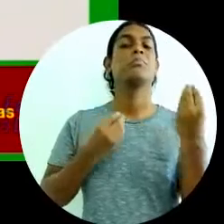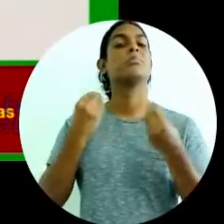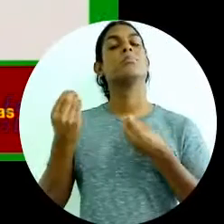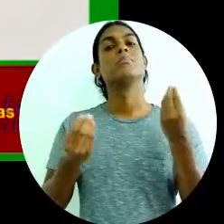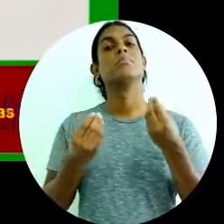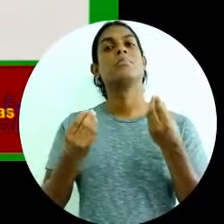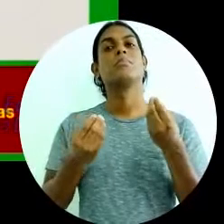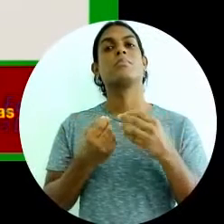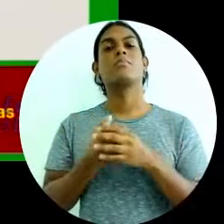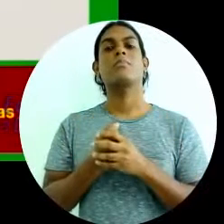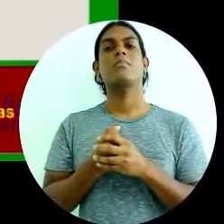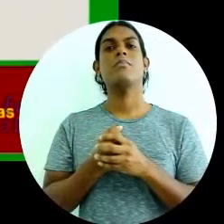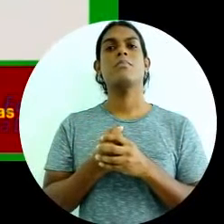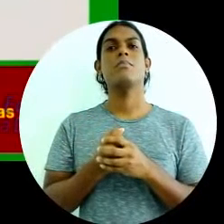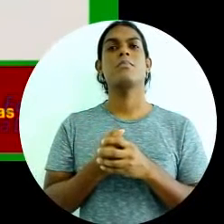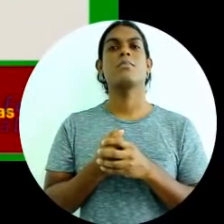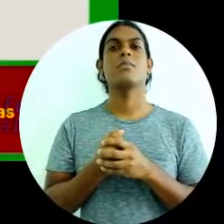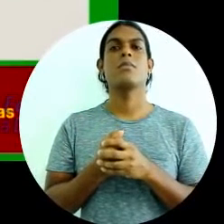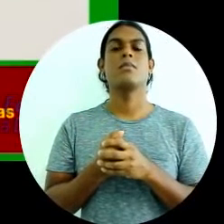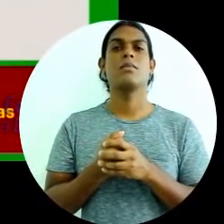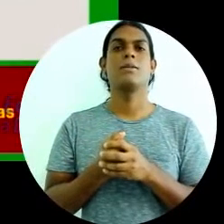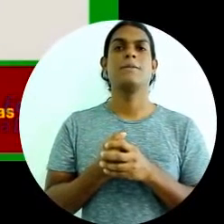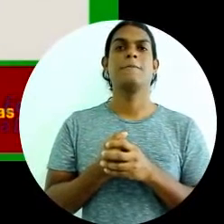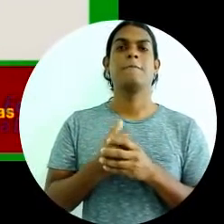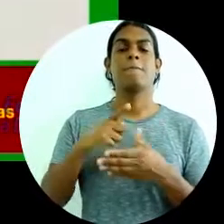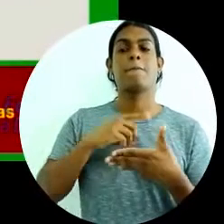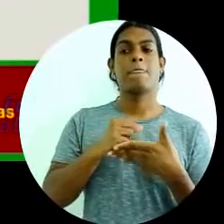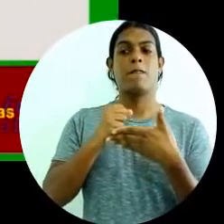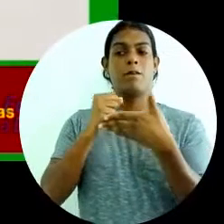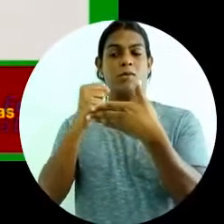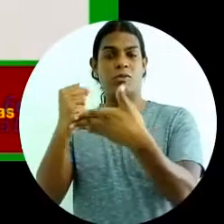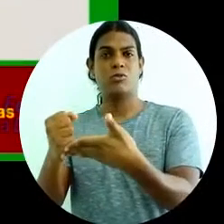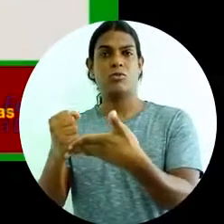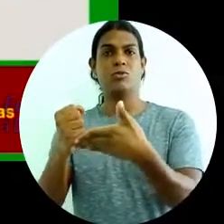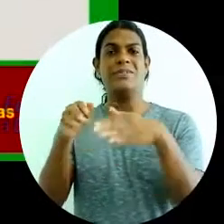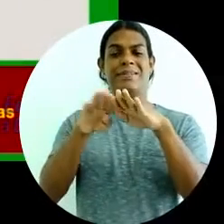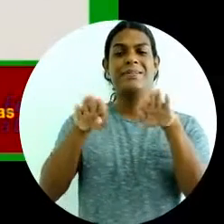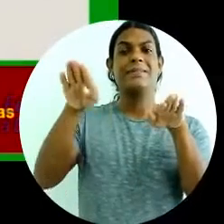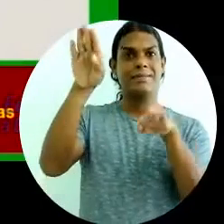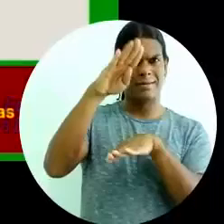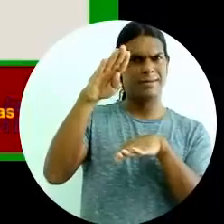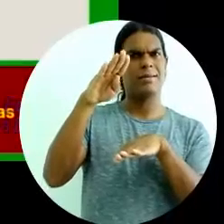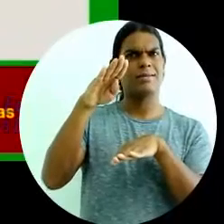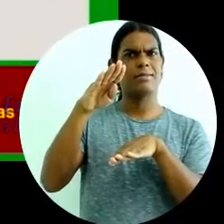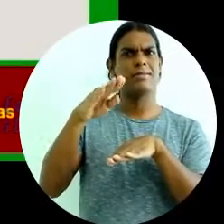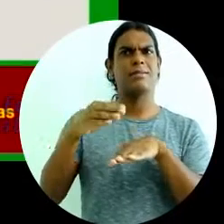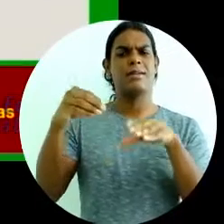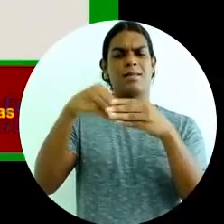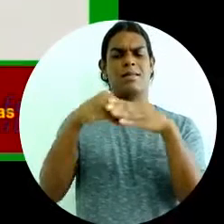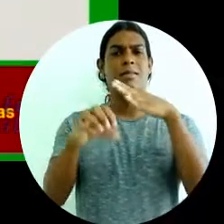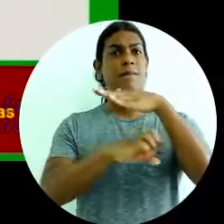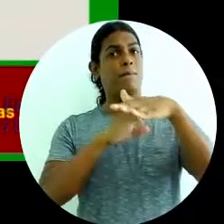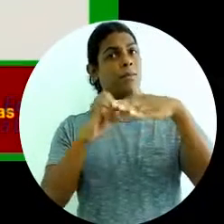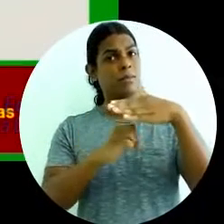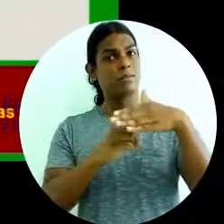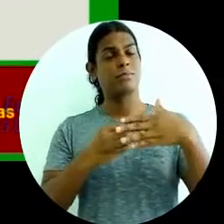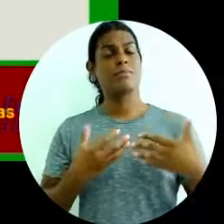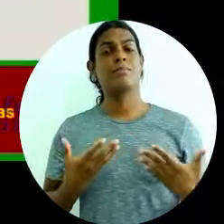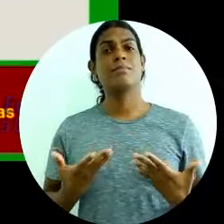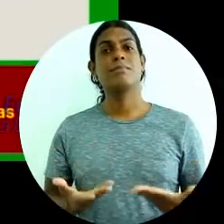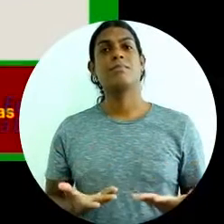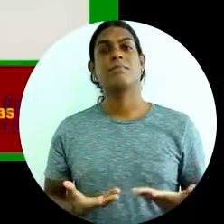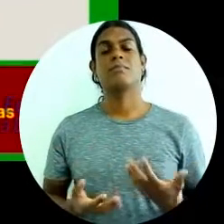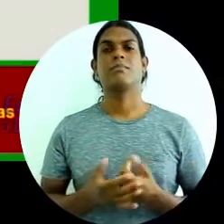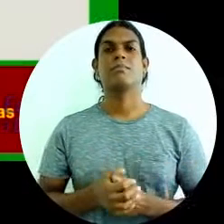padrão? Ele recebeu novas oportunidades de melhoria ou não recebeu? De forma que é feita toda uma pesquisa com